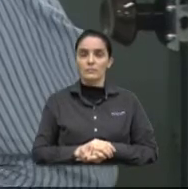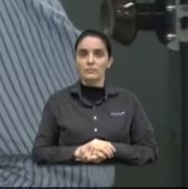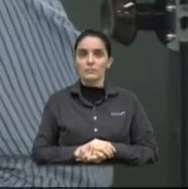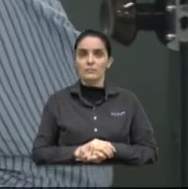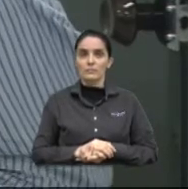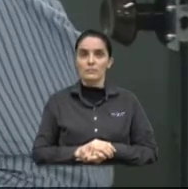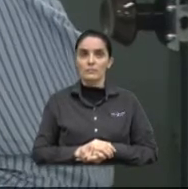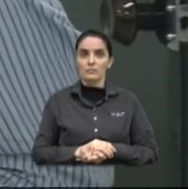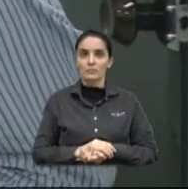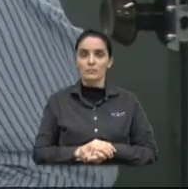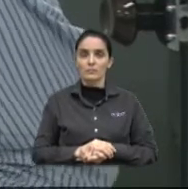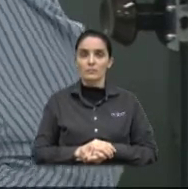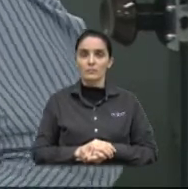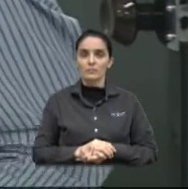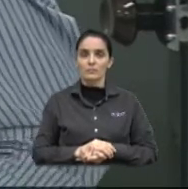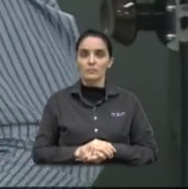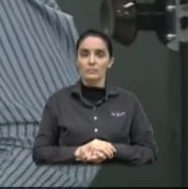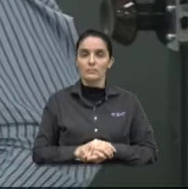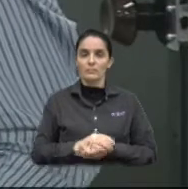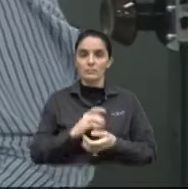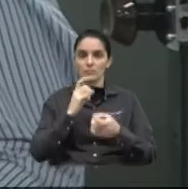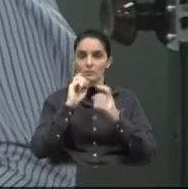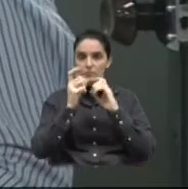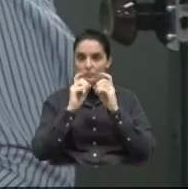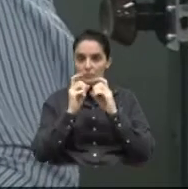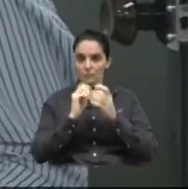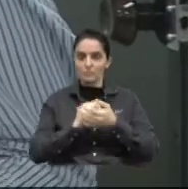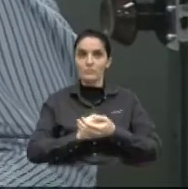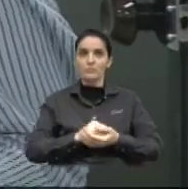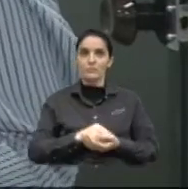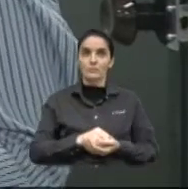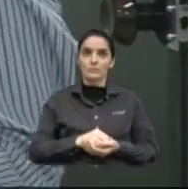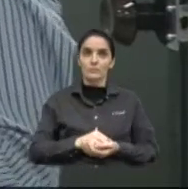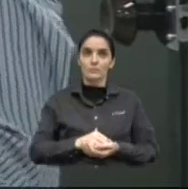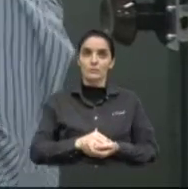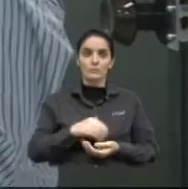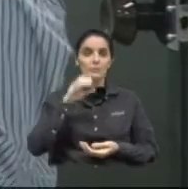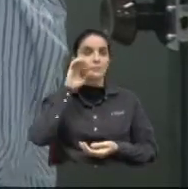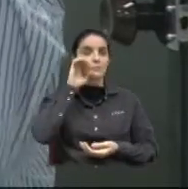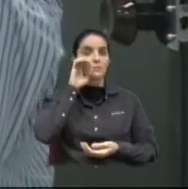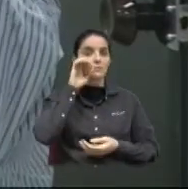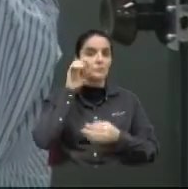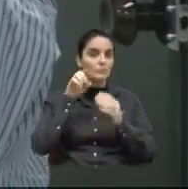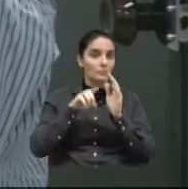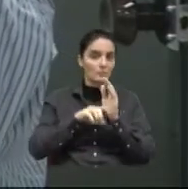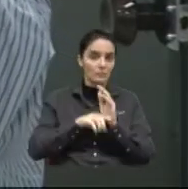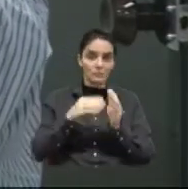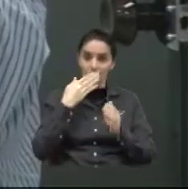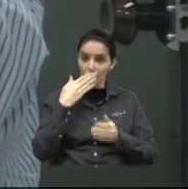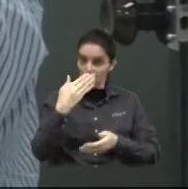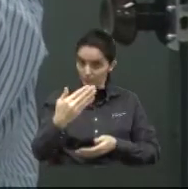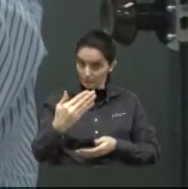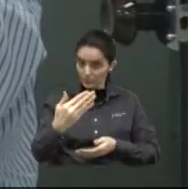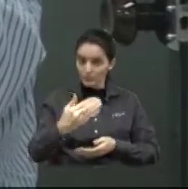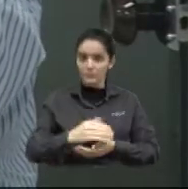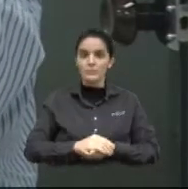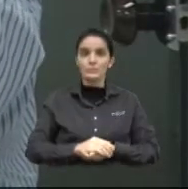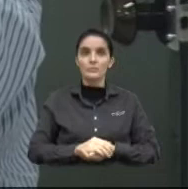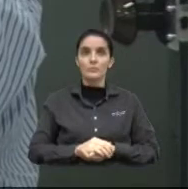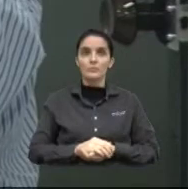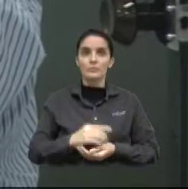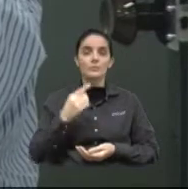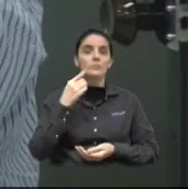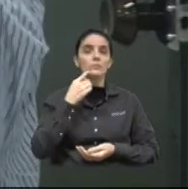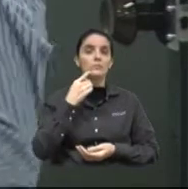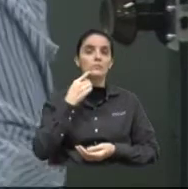naquela oportunidade do requerimento da constância félix assinar aquele requerimento vereador estreitam